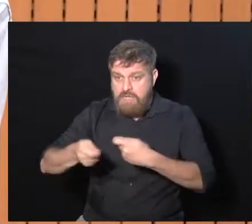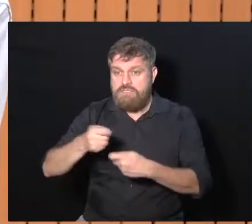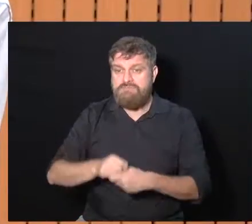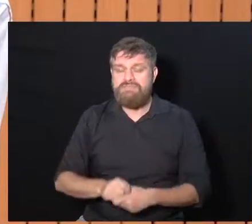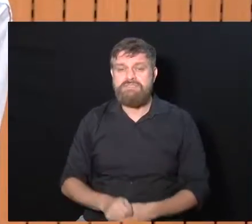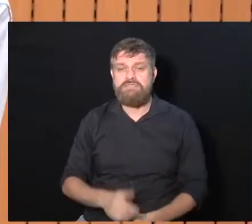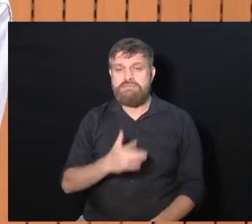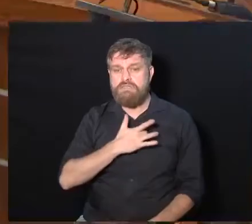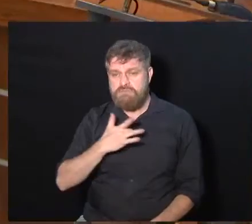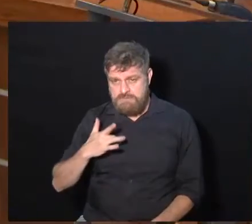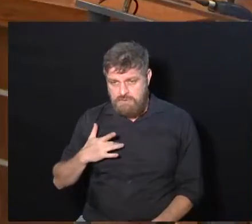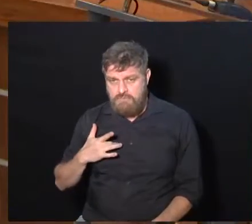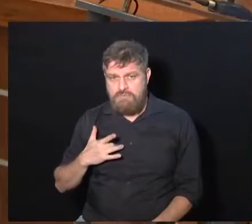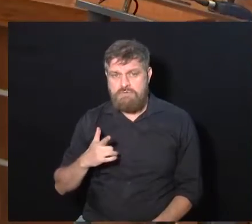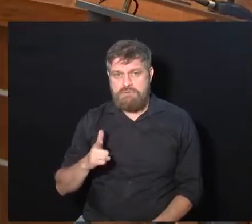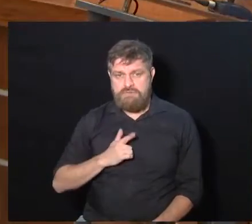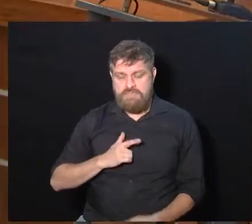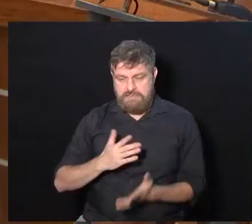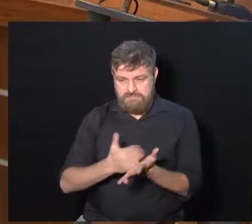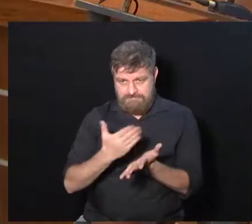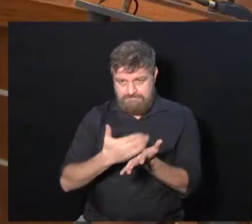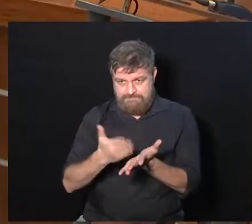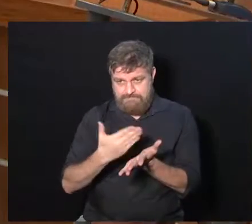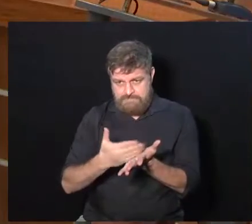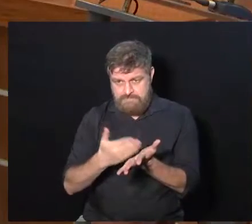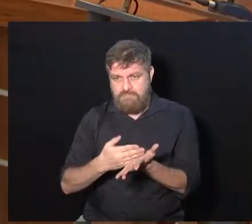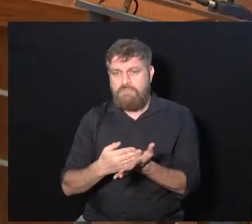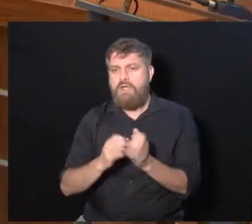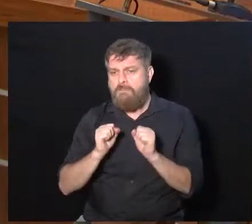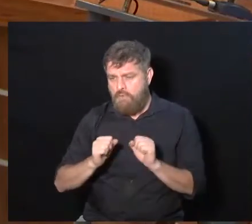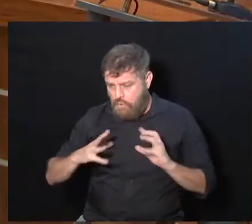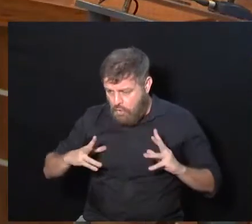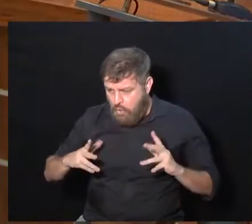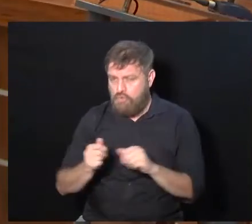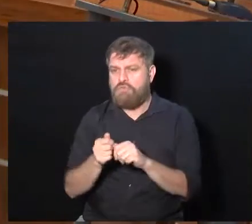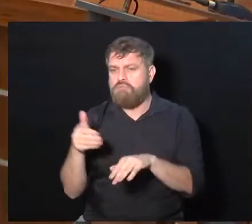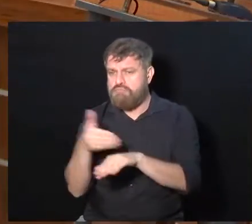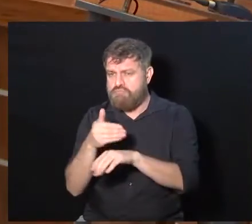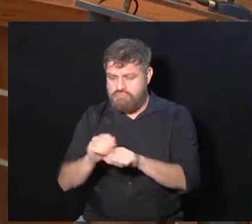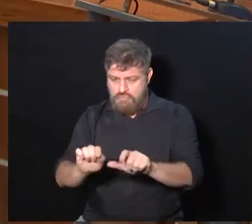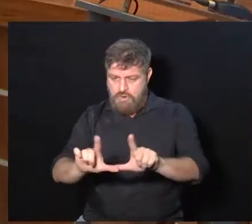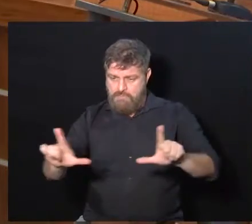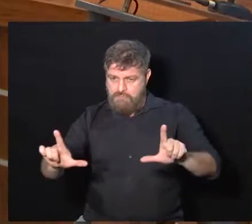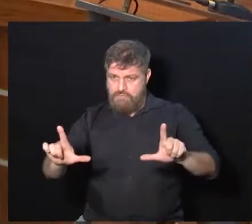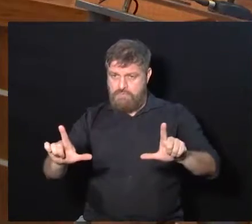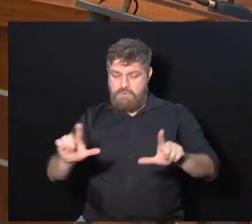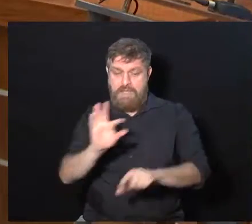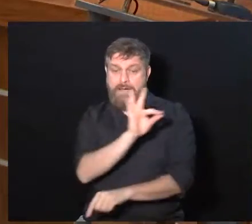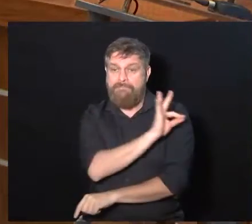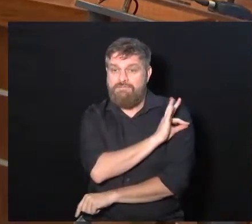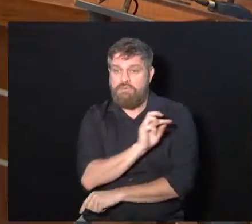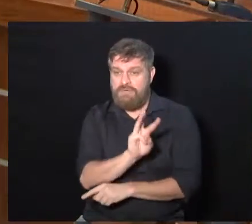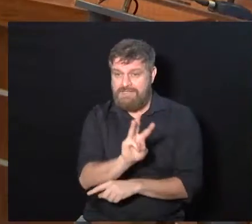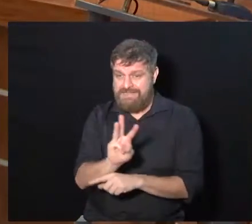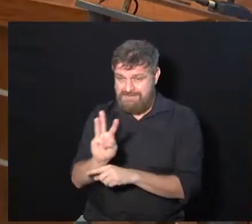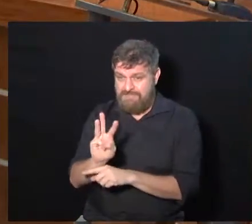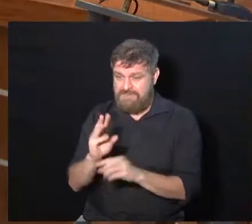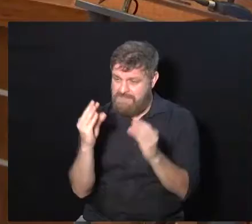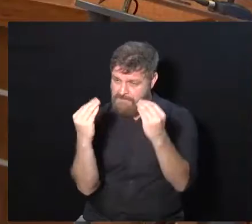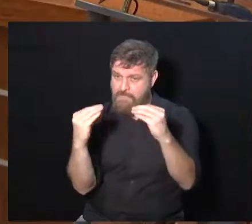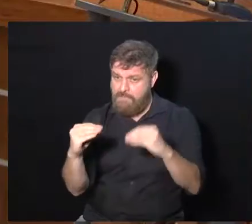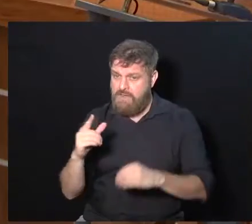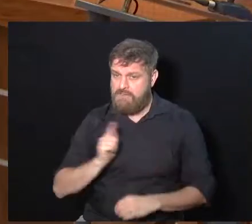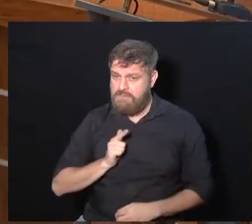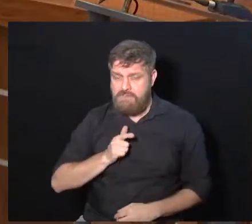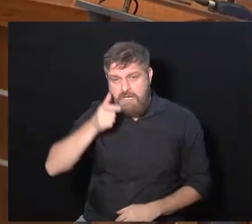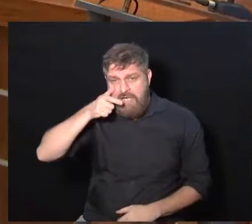Saúde e Cartilhas. Todo mundo pode ter acesso a ela. Que bom. E é interessante porque ela